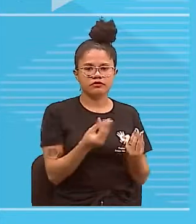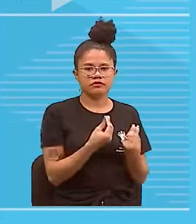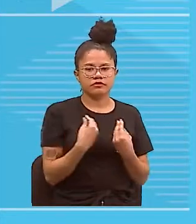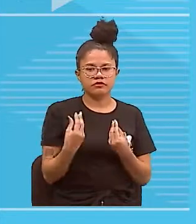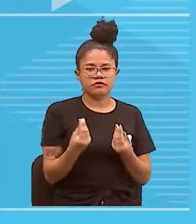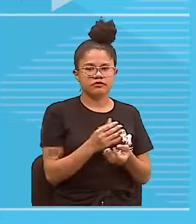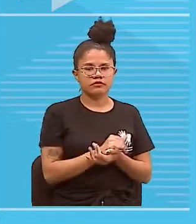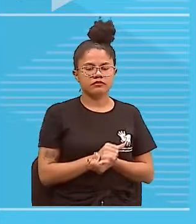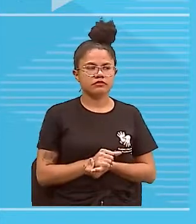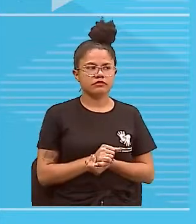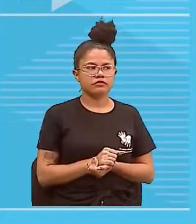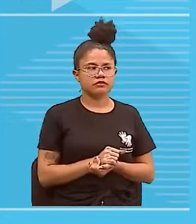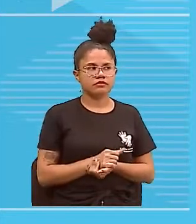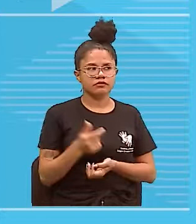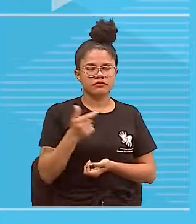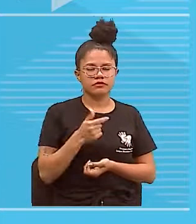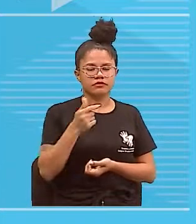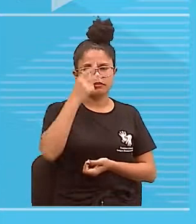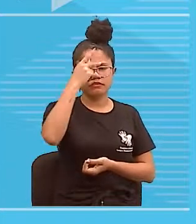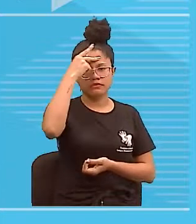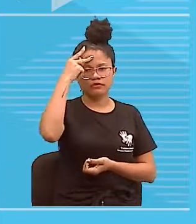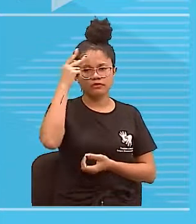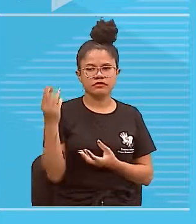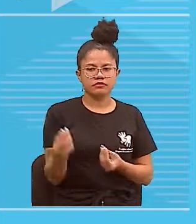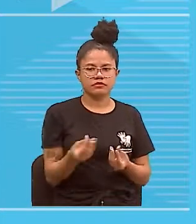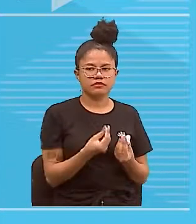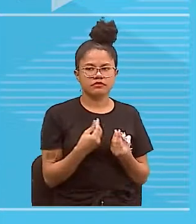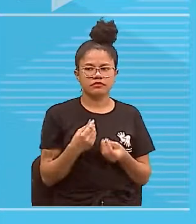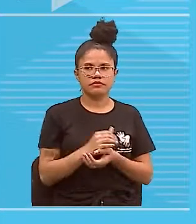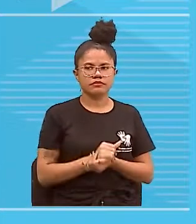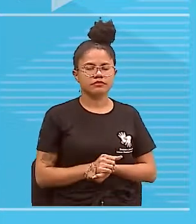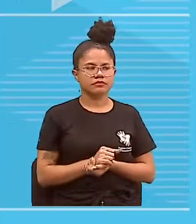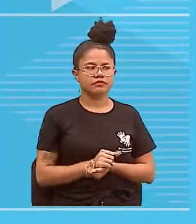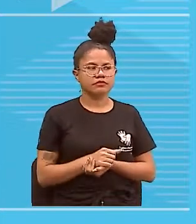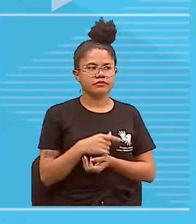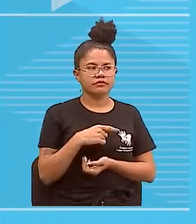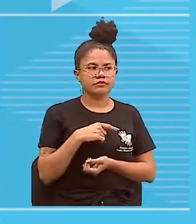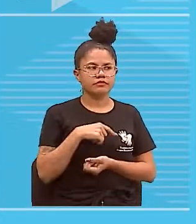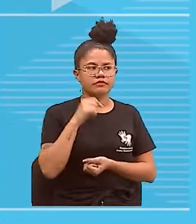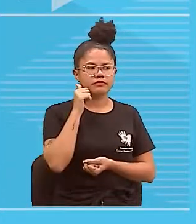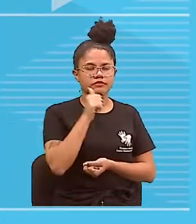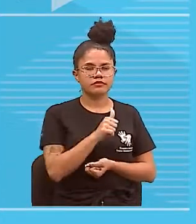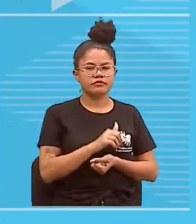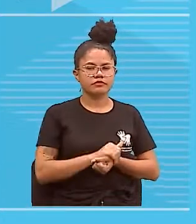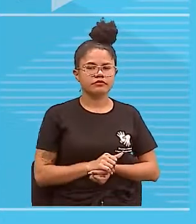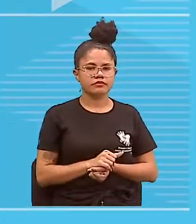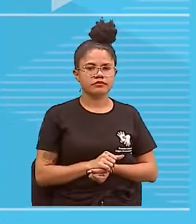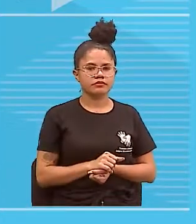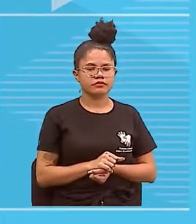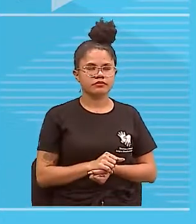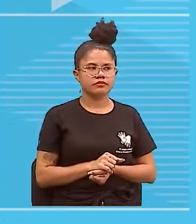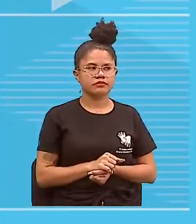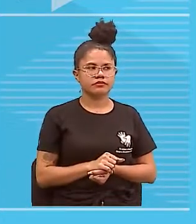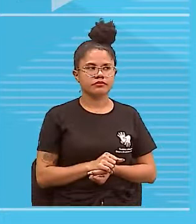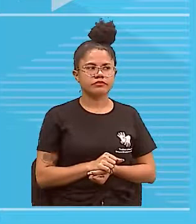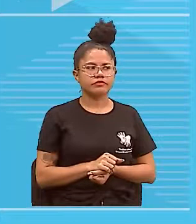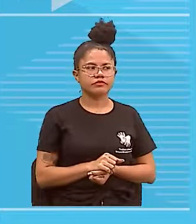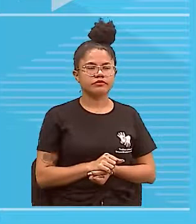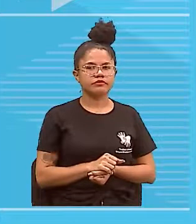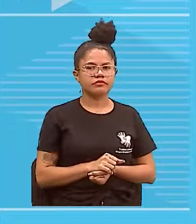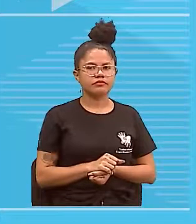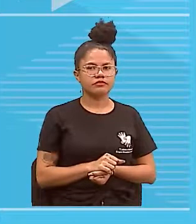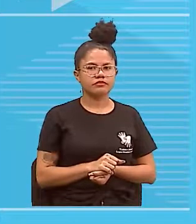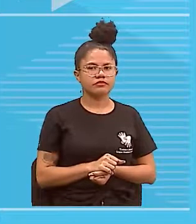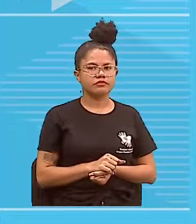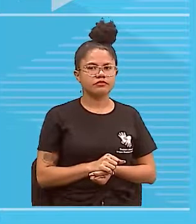aliás segunda pessoa do plural né bolsa outros que tem feminino bolsa outras O que é